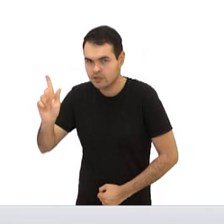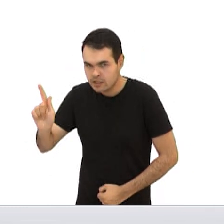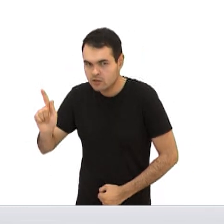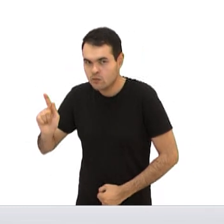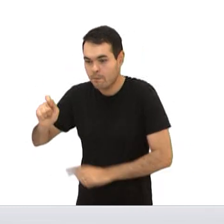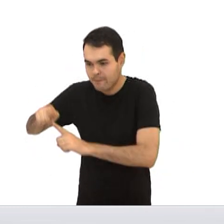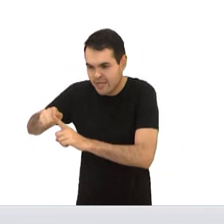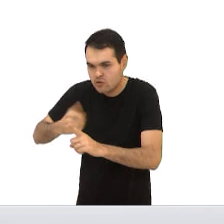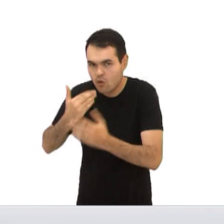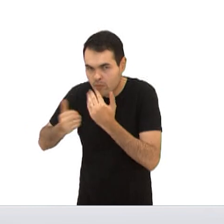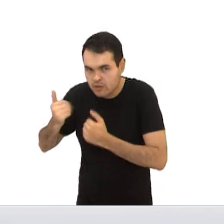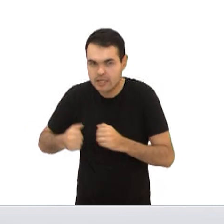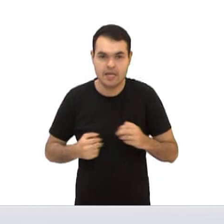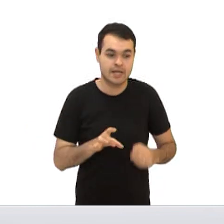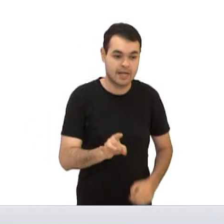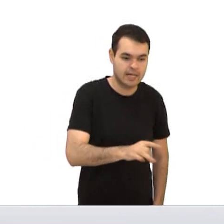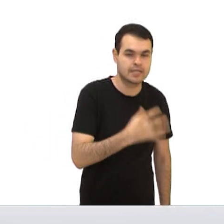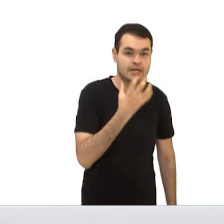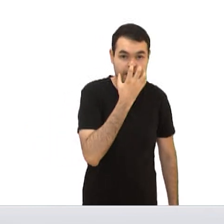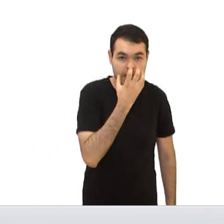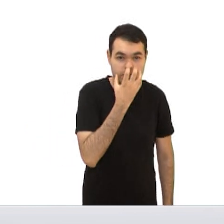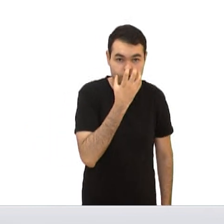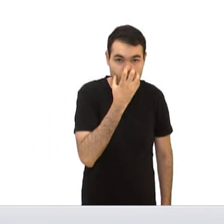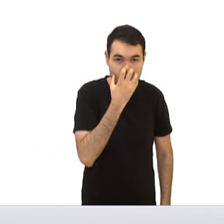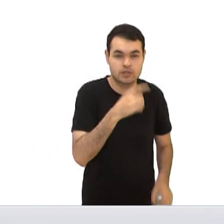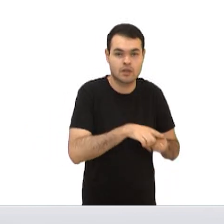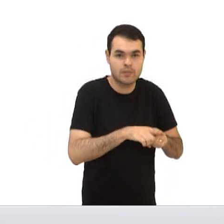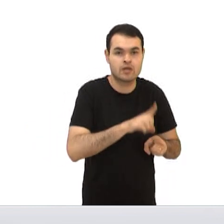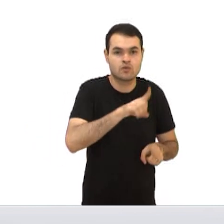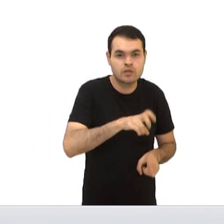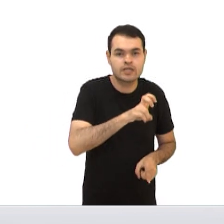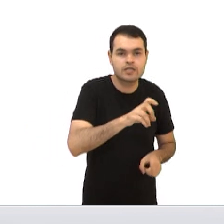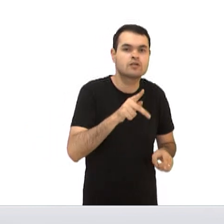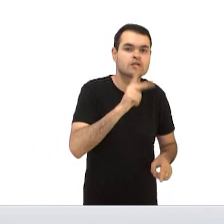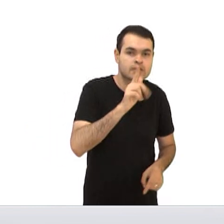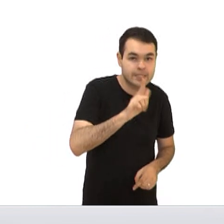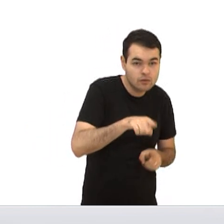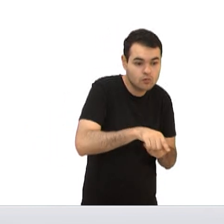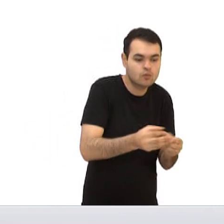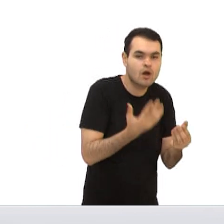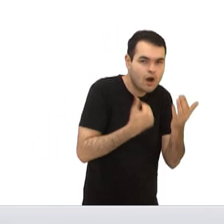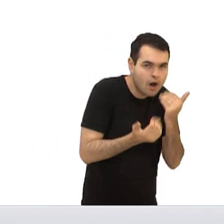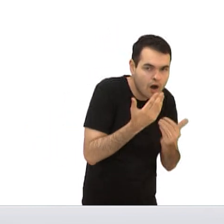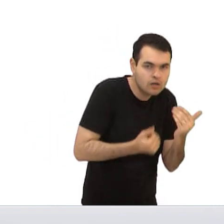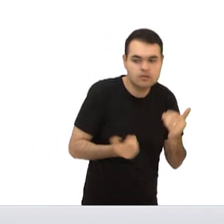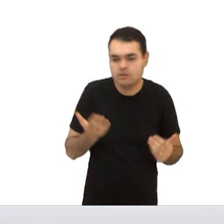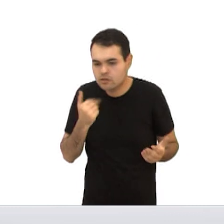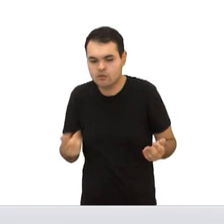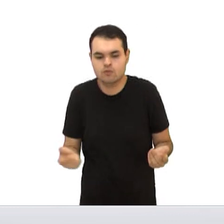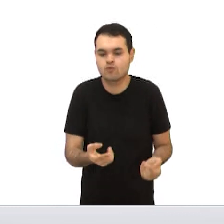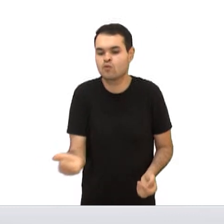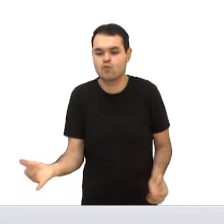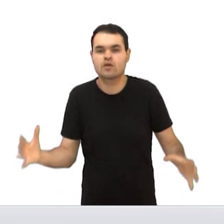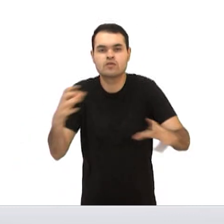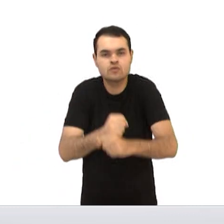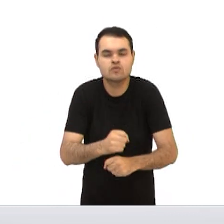Sabemos sim. Muitas vezes as pessoas procuram formas de resolver essa solidão. Algumas o fazem